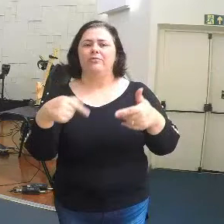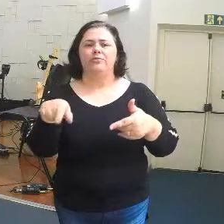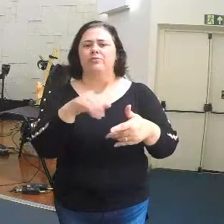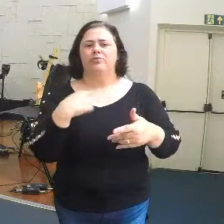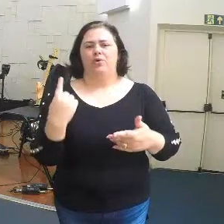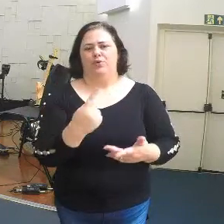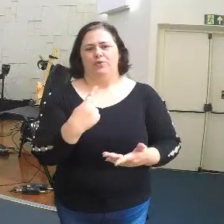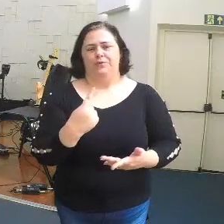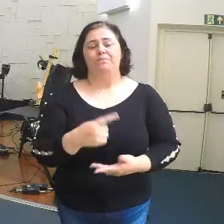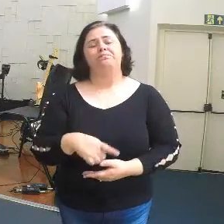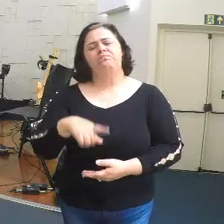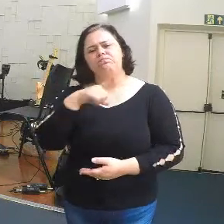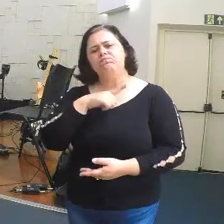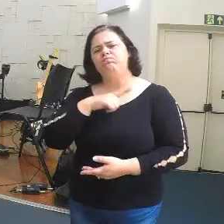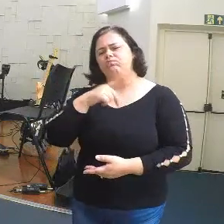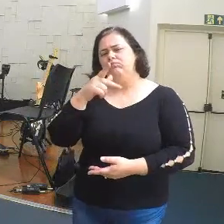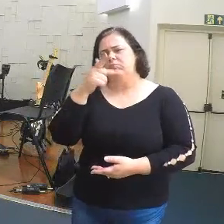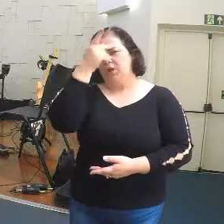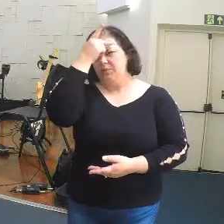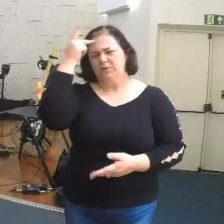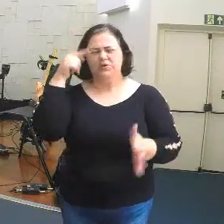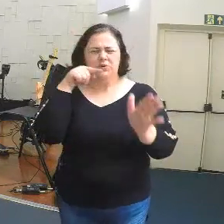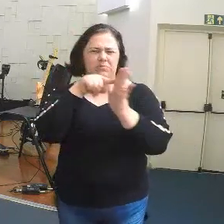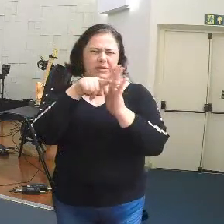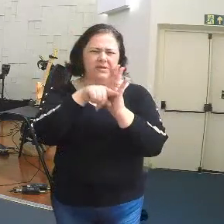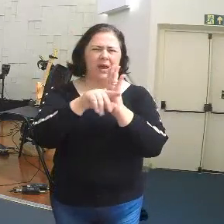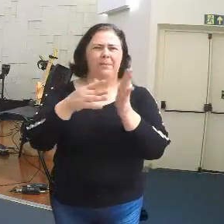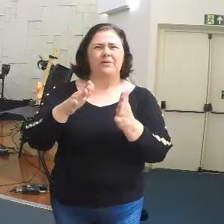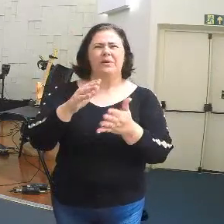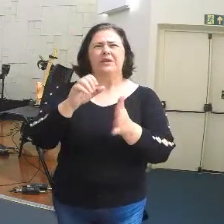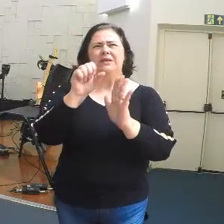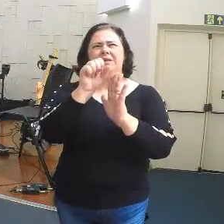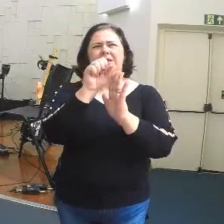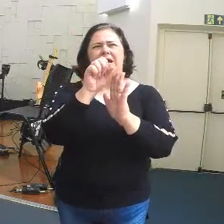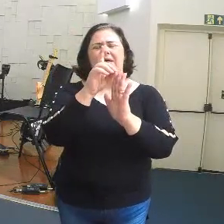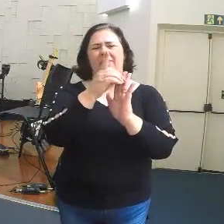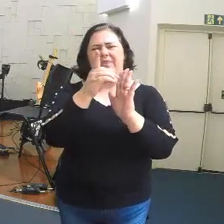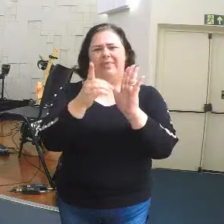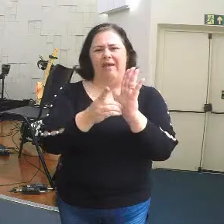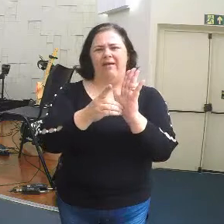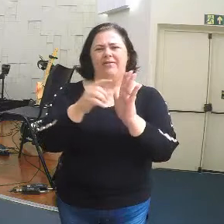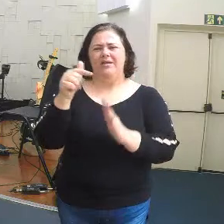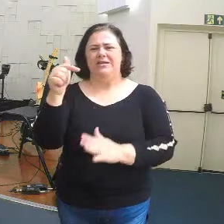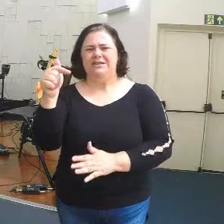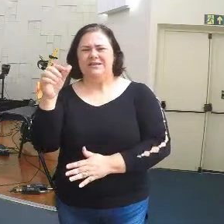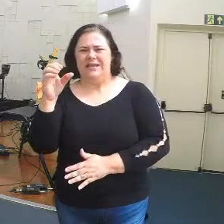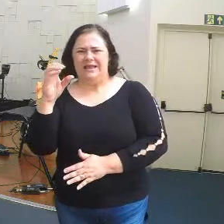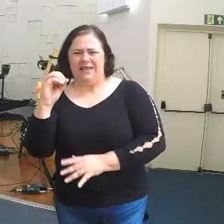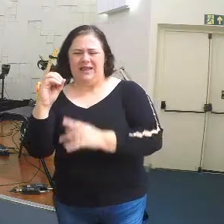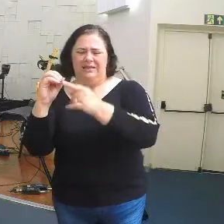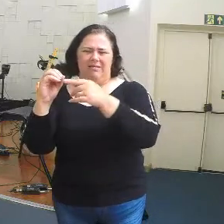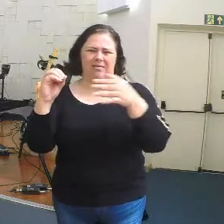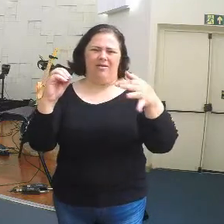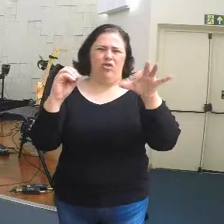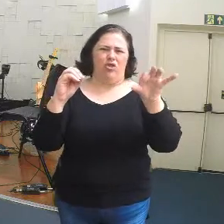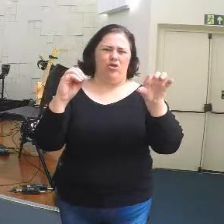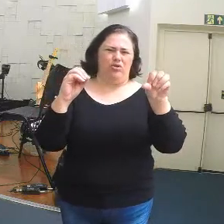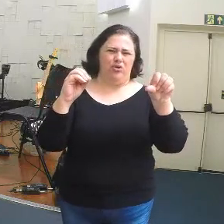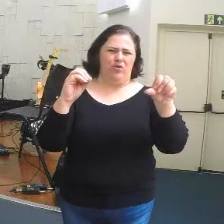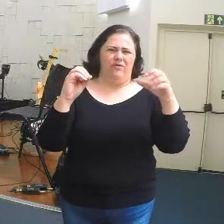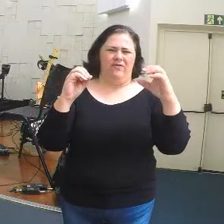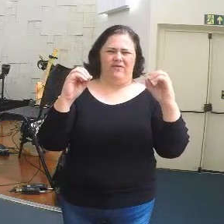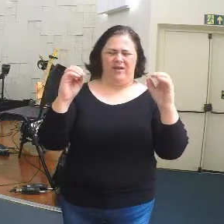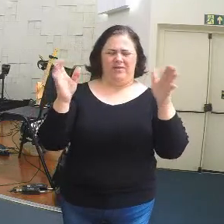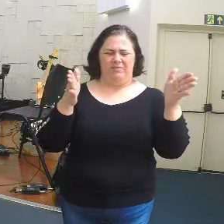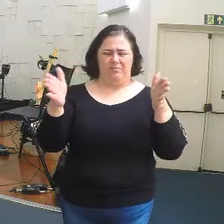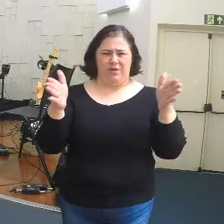nessa época, entre a década de 70 a 90 do primeiro século, já havia uma